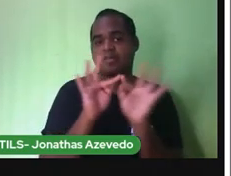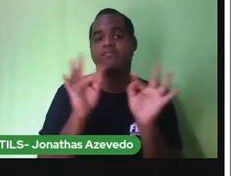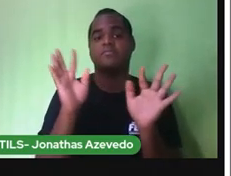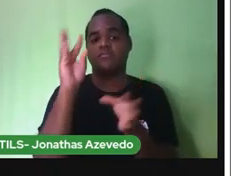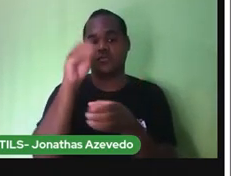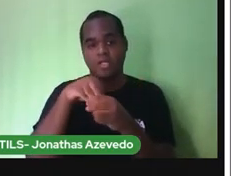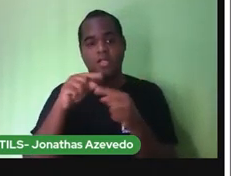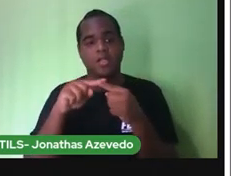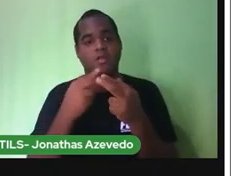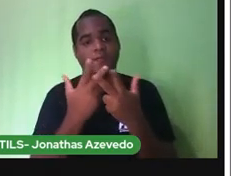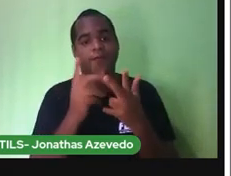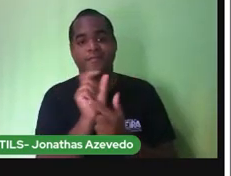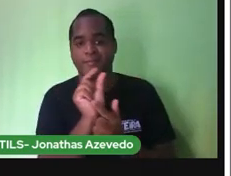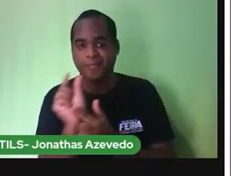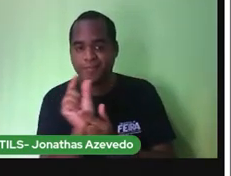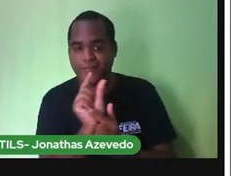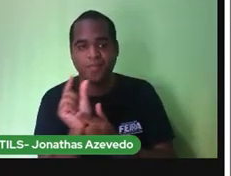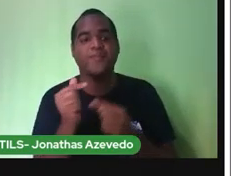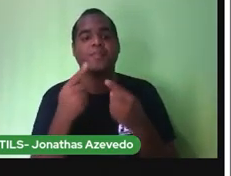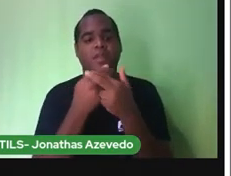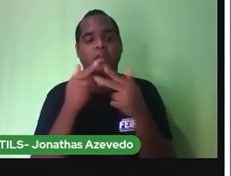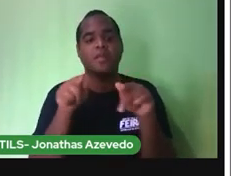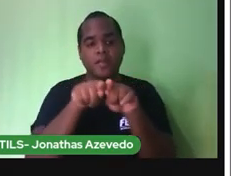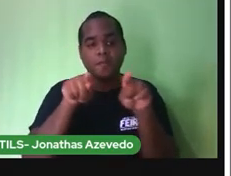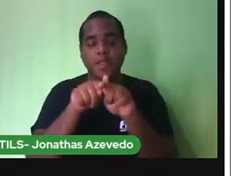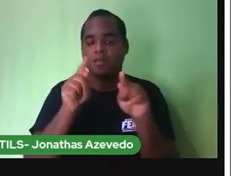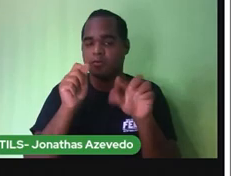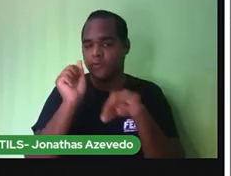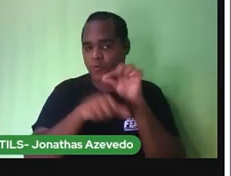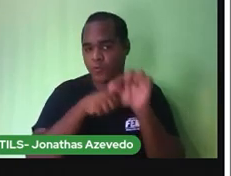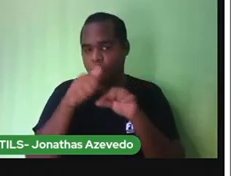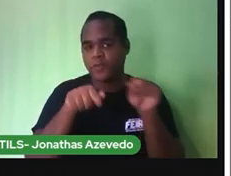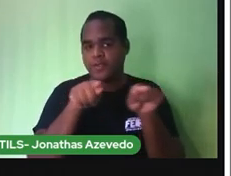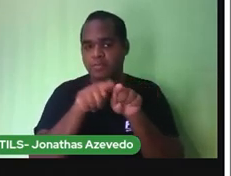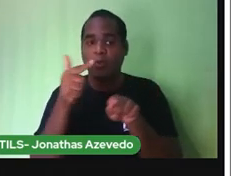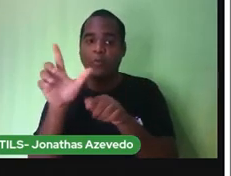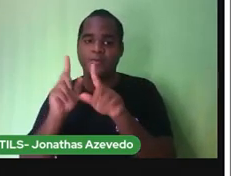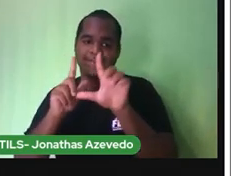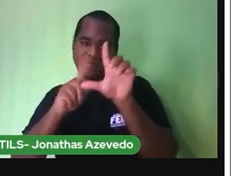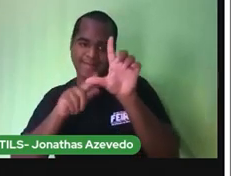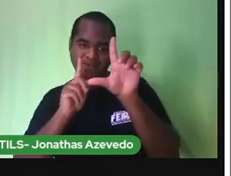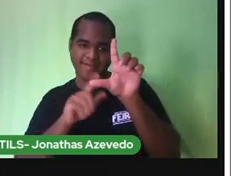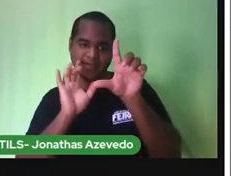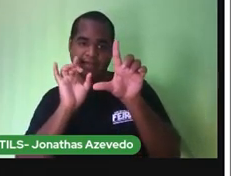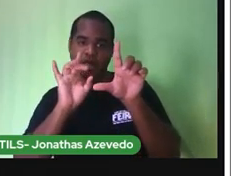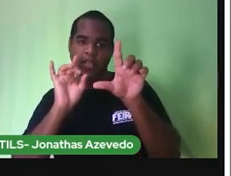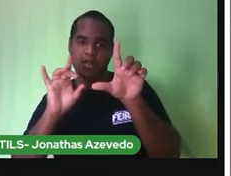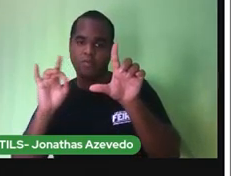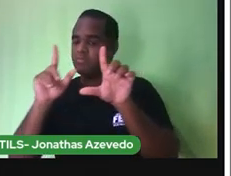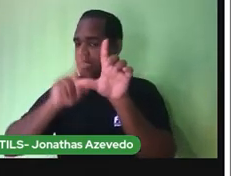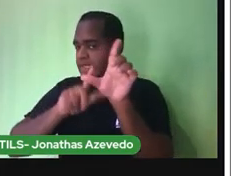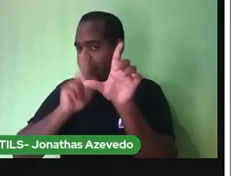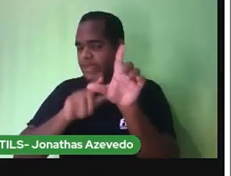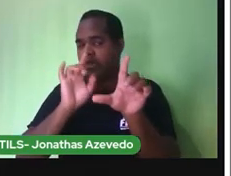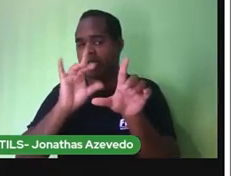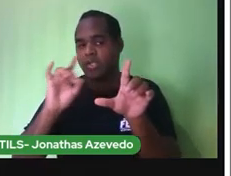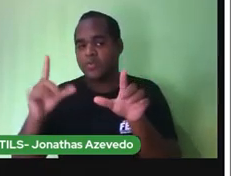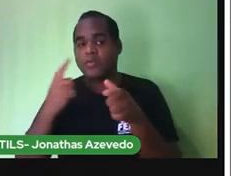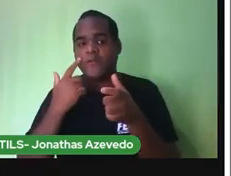palavras em sílabas depois separamos as palavrinhas o letras e agora nós